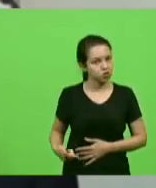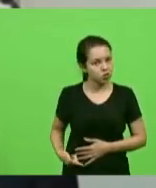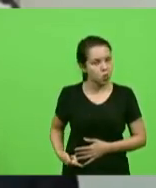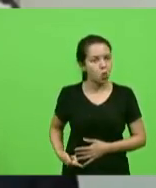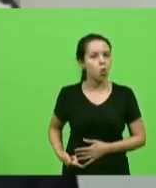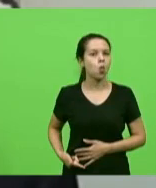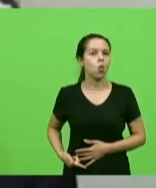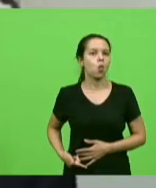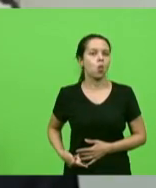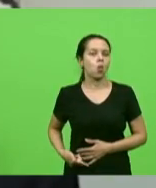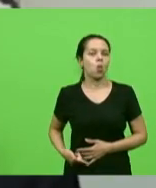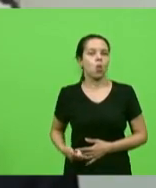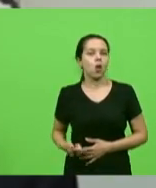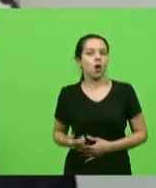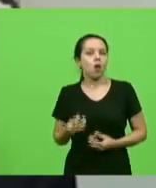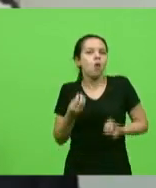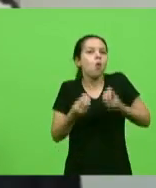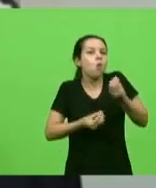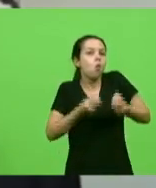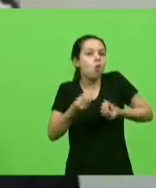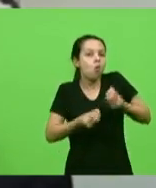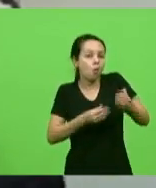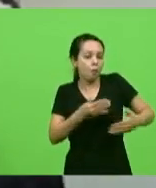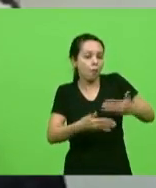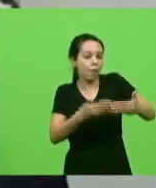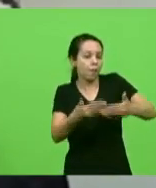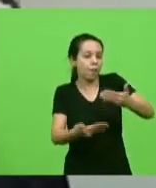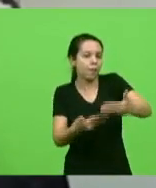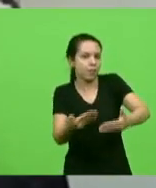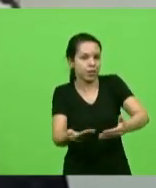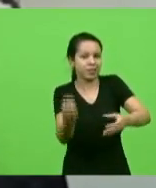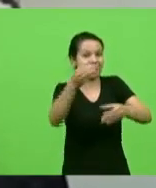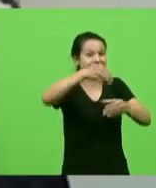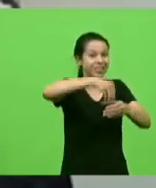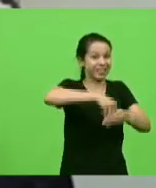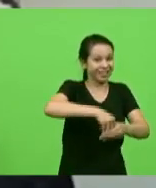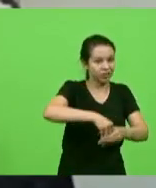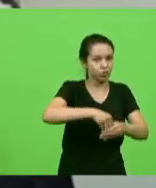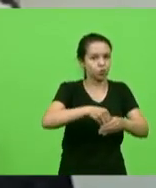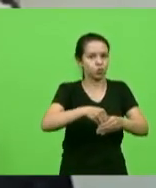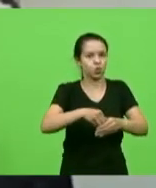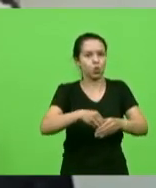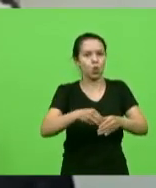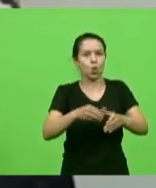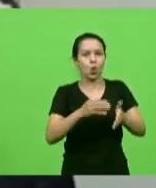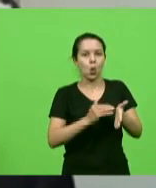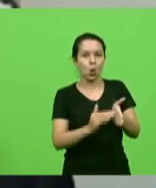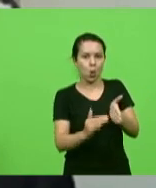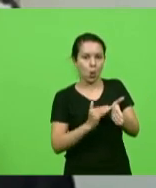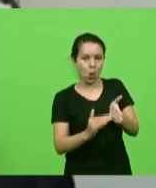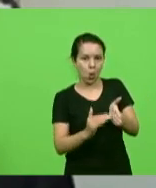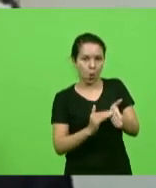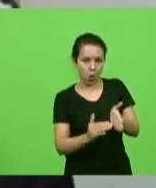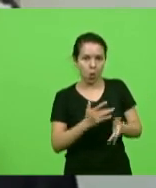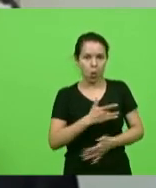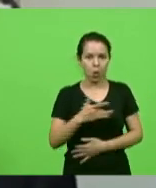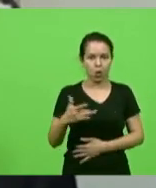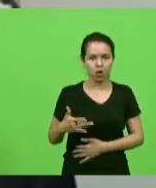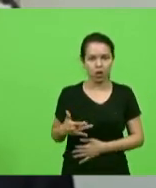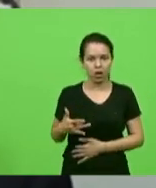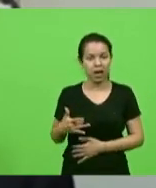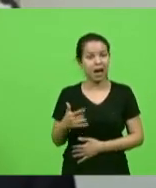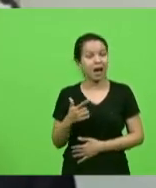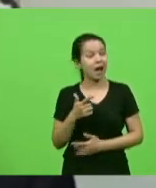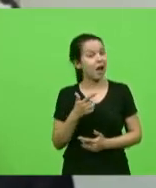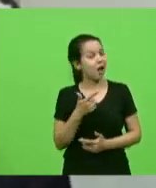tomou ciência da fórmula da forma como ocorreu o processo dentro da Secretaria da Saúde